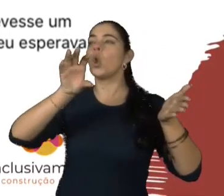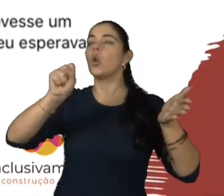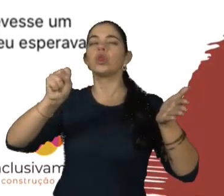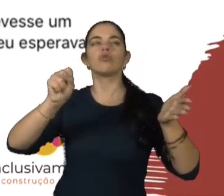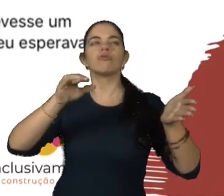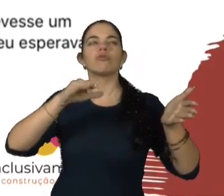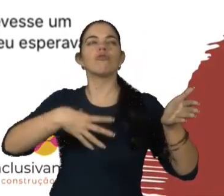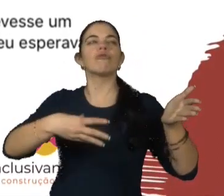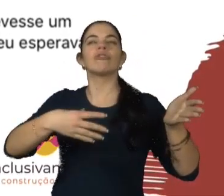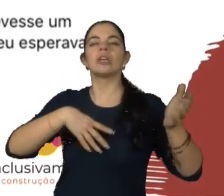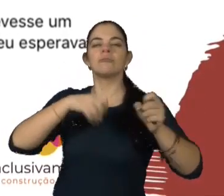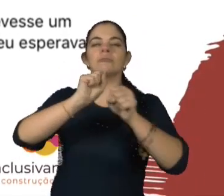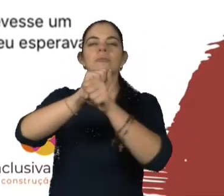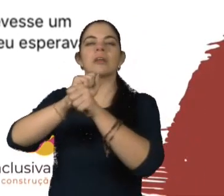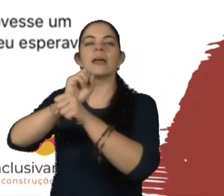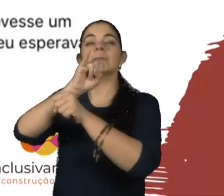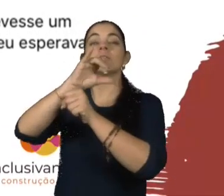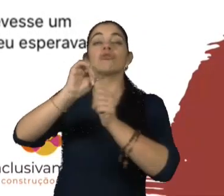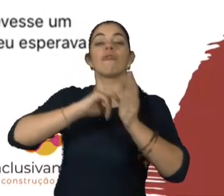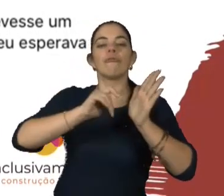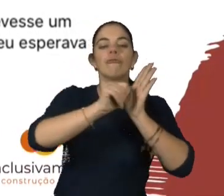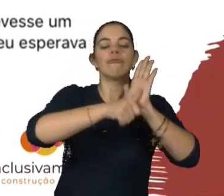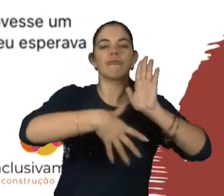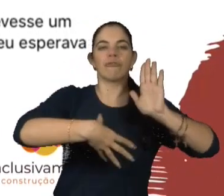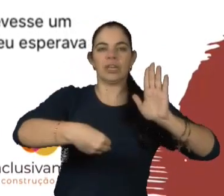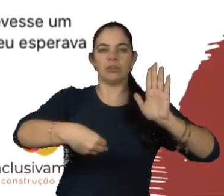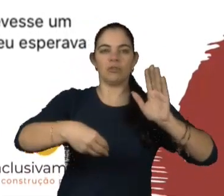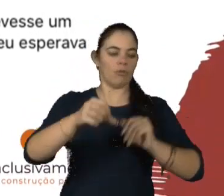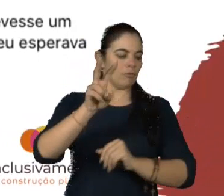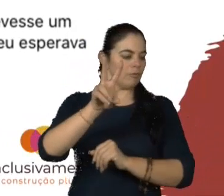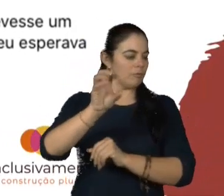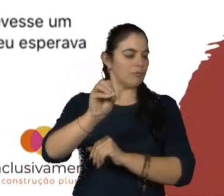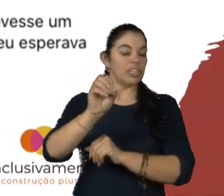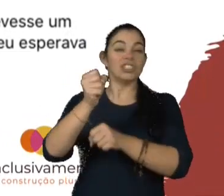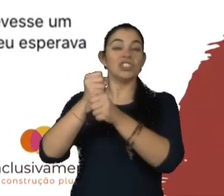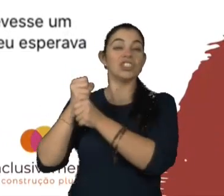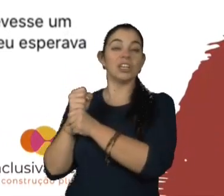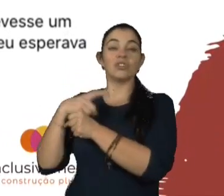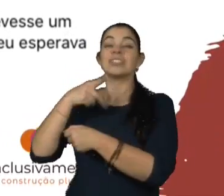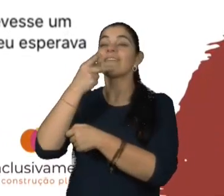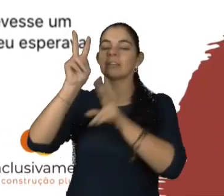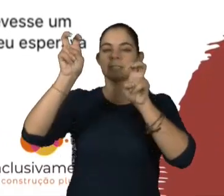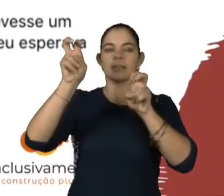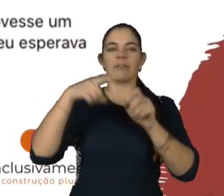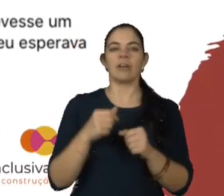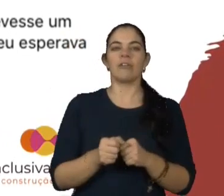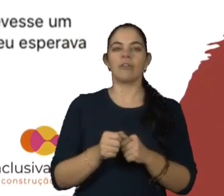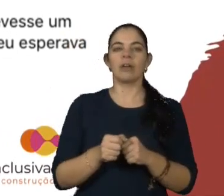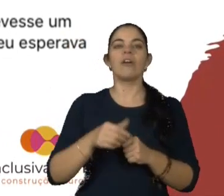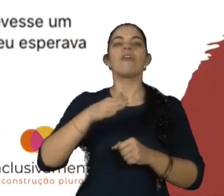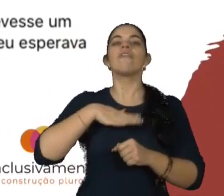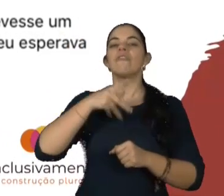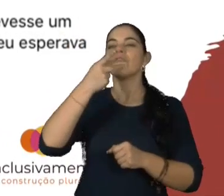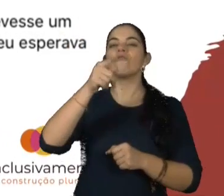E se seu filho, com síndrome de Down, aos 20 anos, escrevesse um livro com o título Você não era o